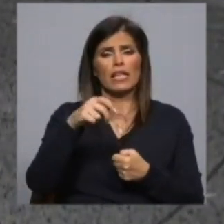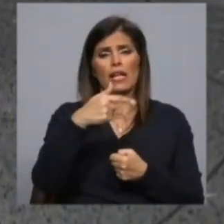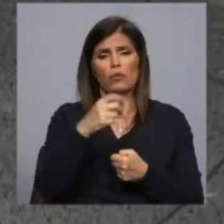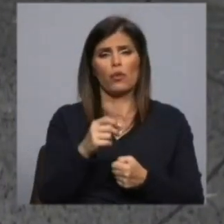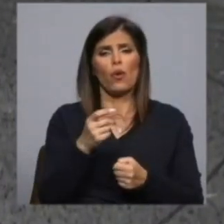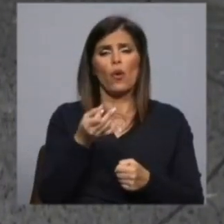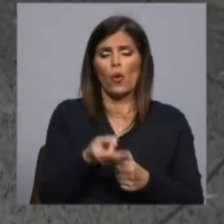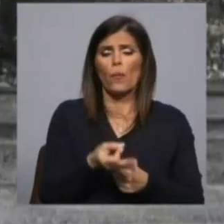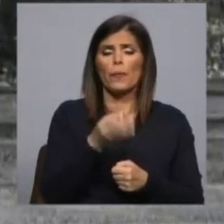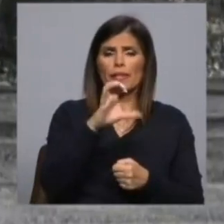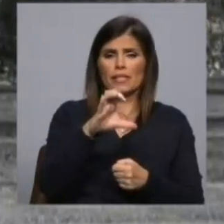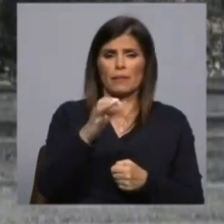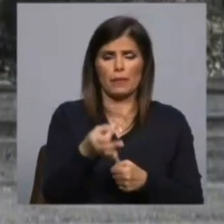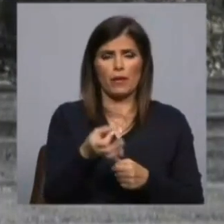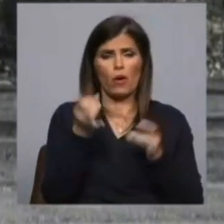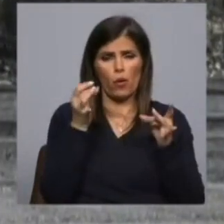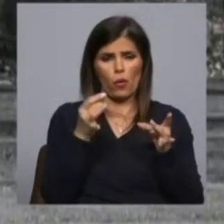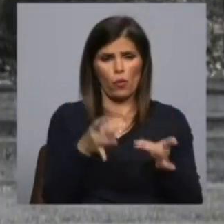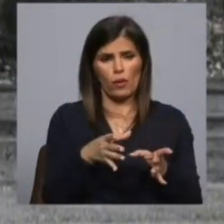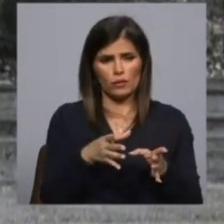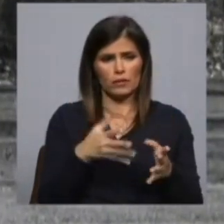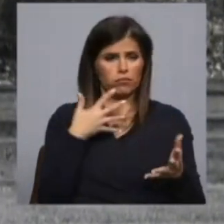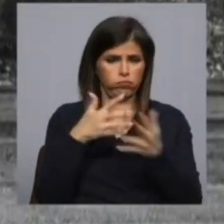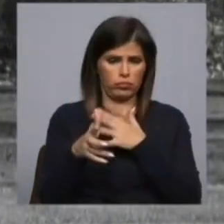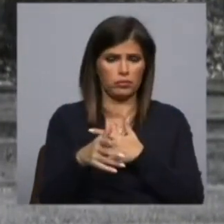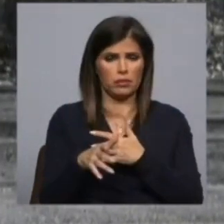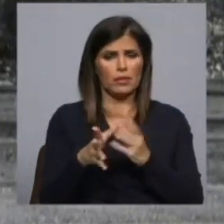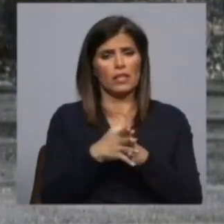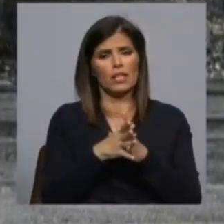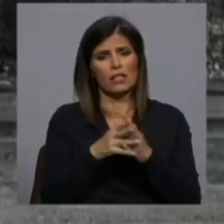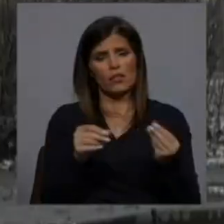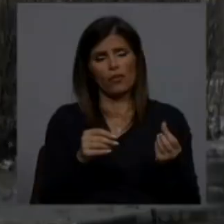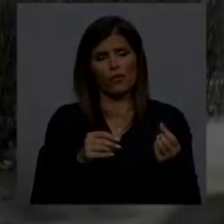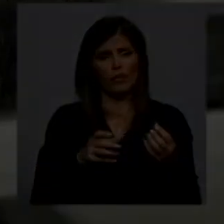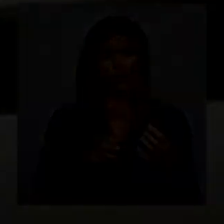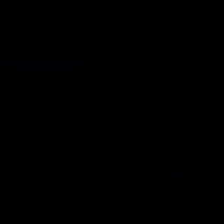Partido Comunista português Condena o uso da força para resolver diferença